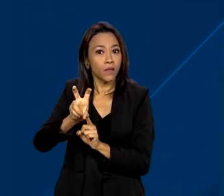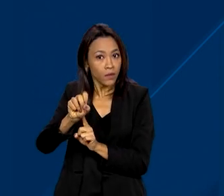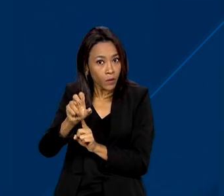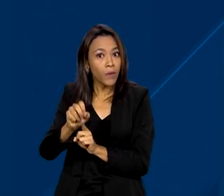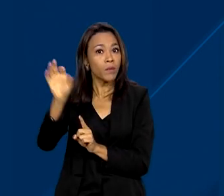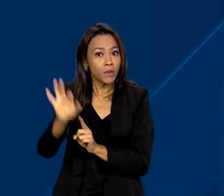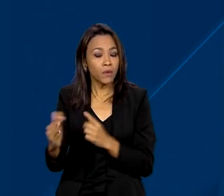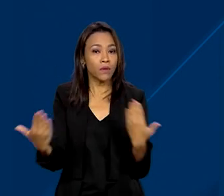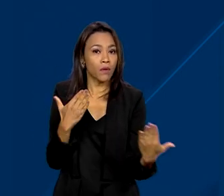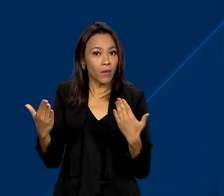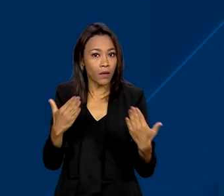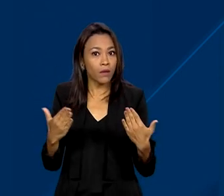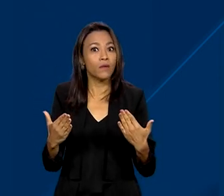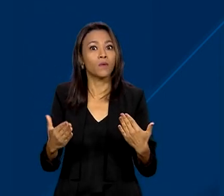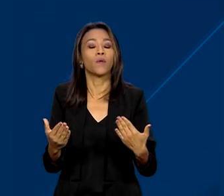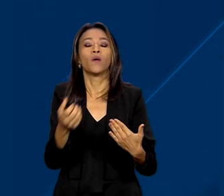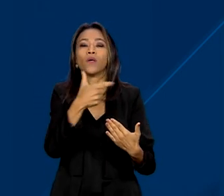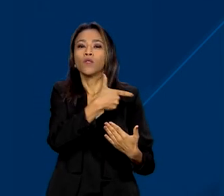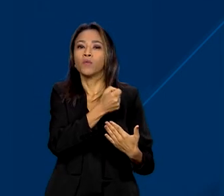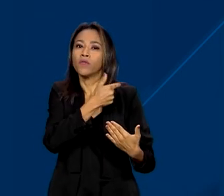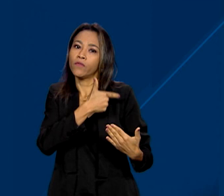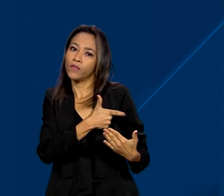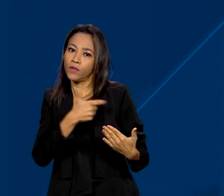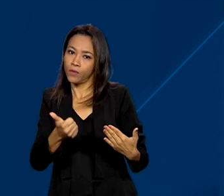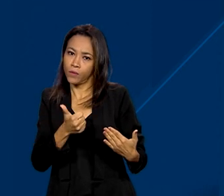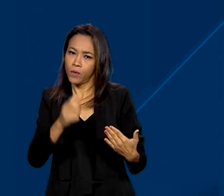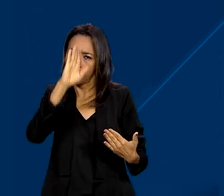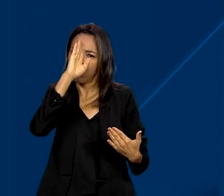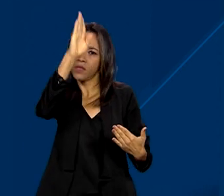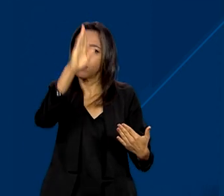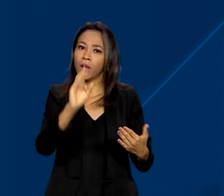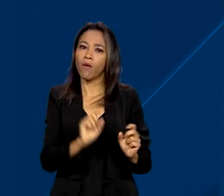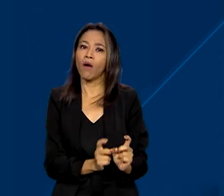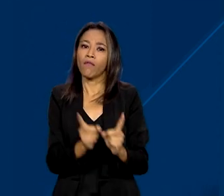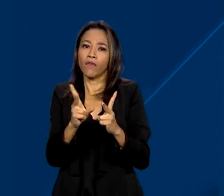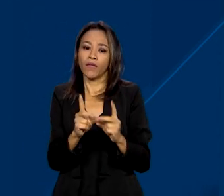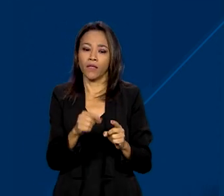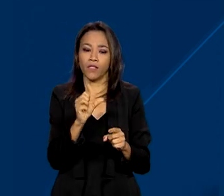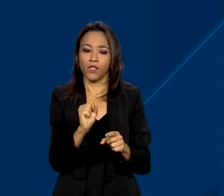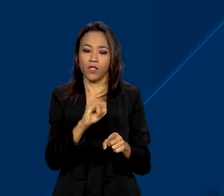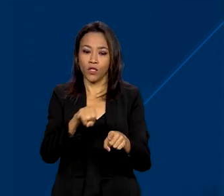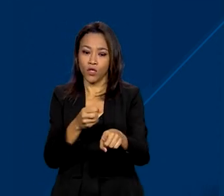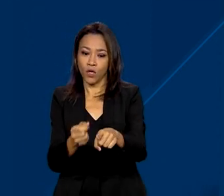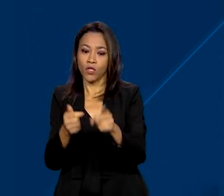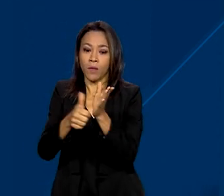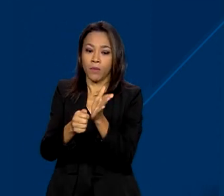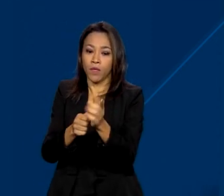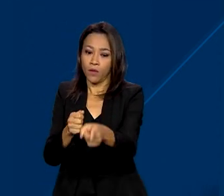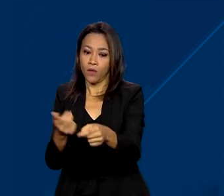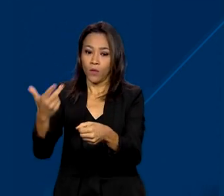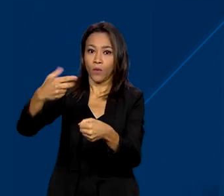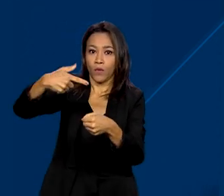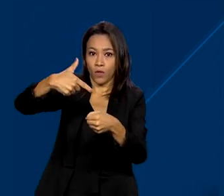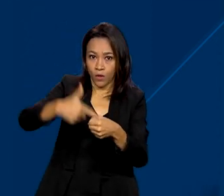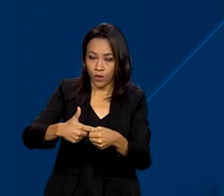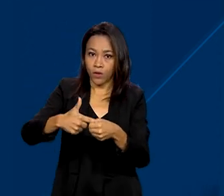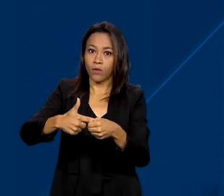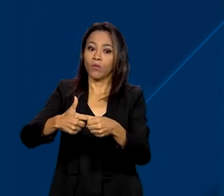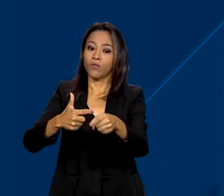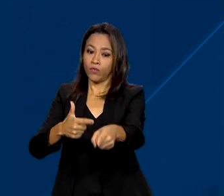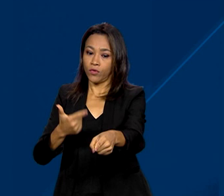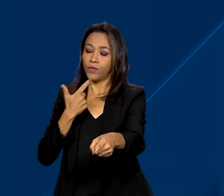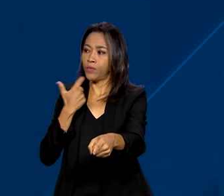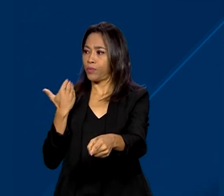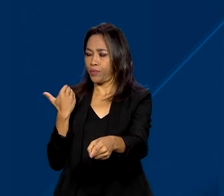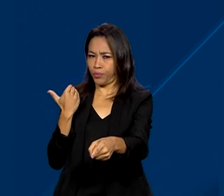a 2021. Entre os destaques estão a venda de soja e milho para Portugal e, mais recentemente,